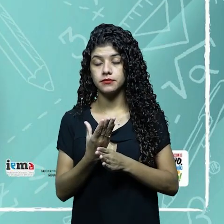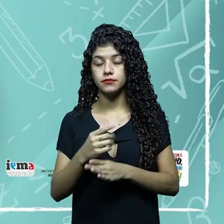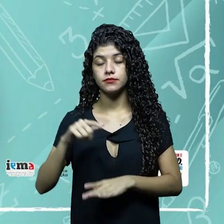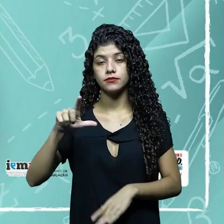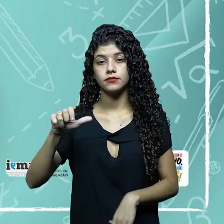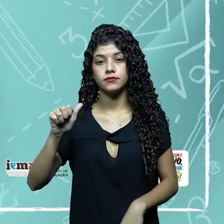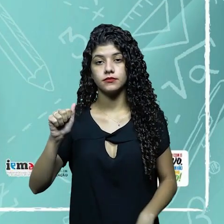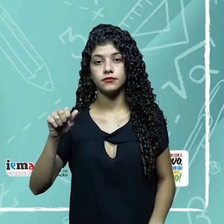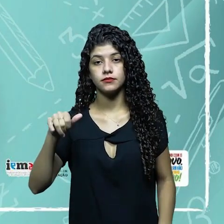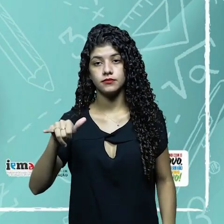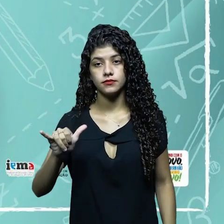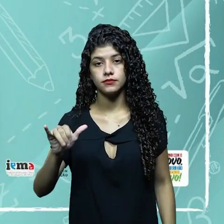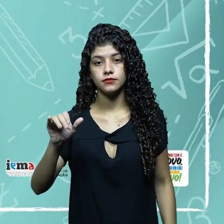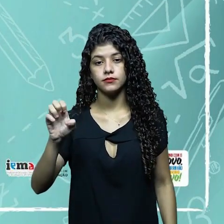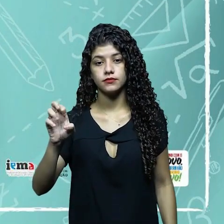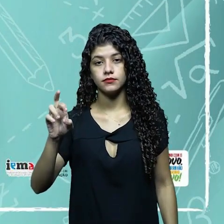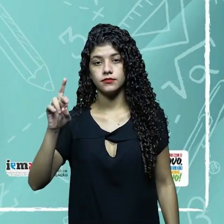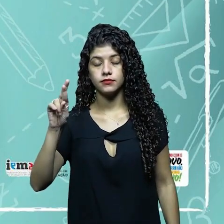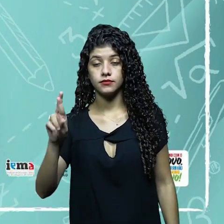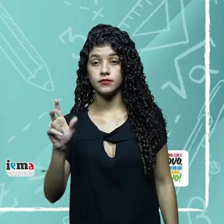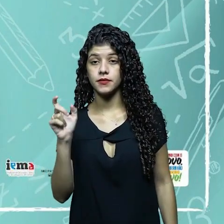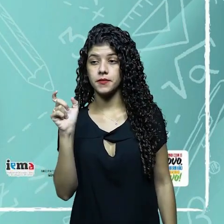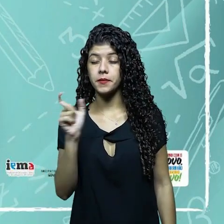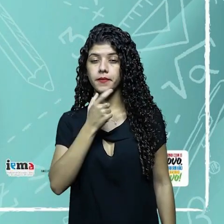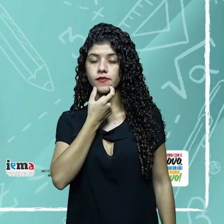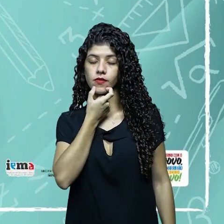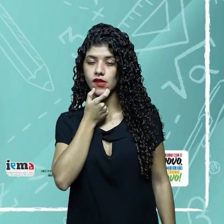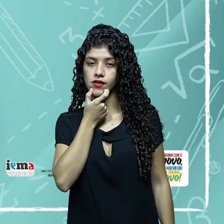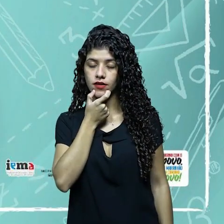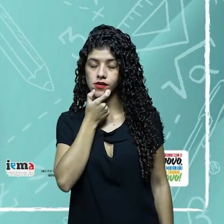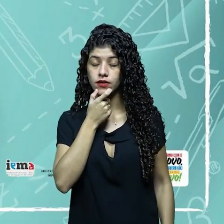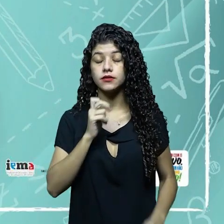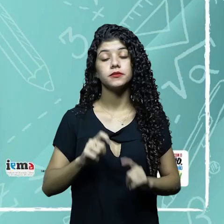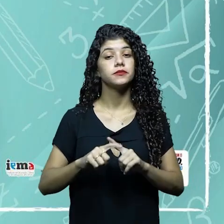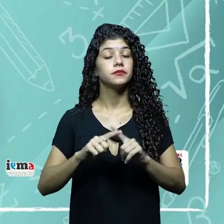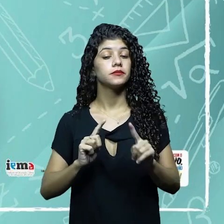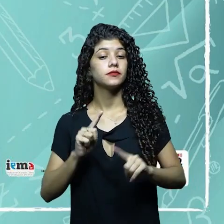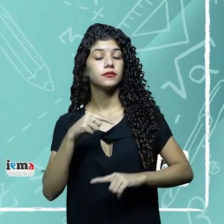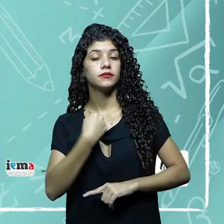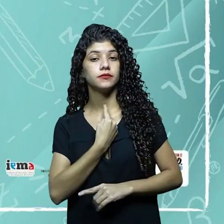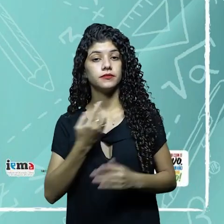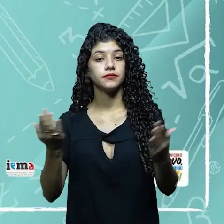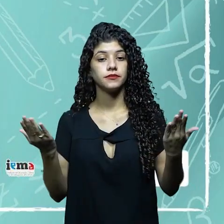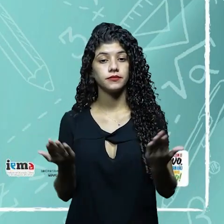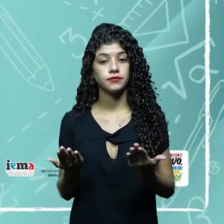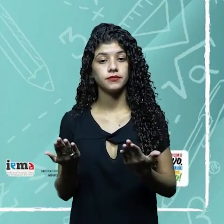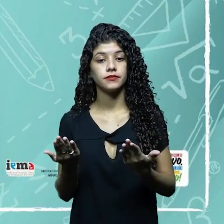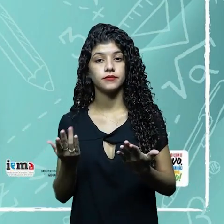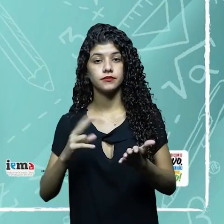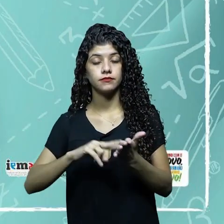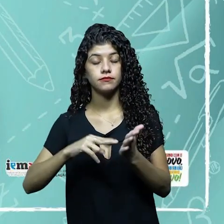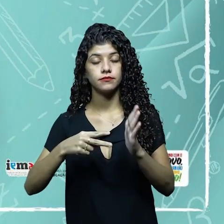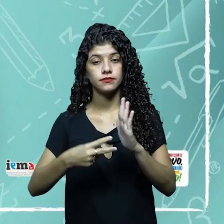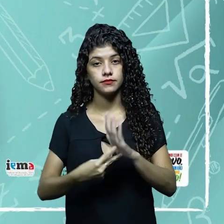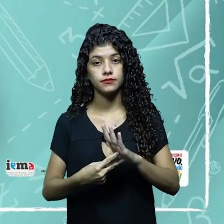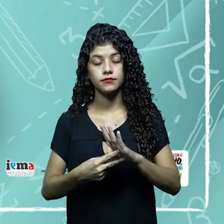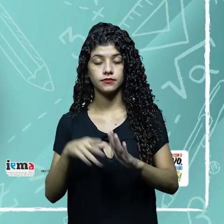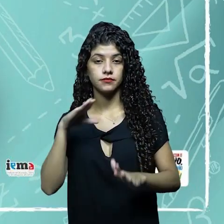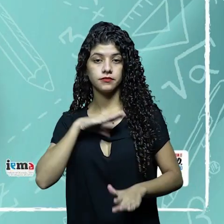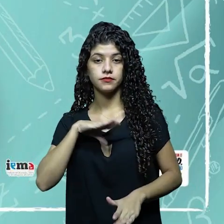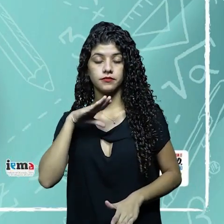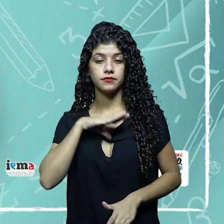leias, leias é um termo em inglês, tá? Mas como nós estamos utilizando a versão em